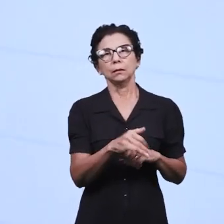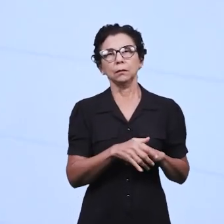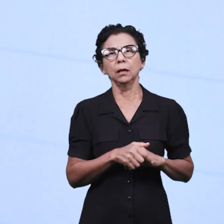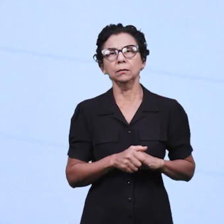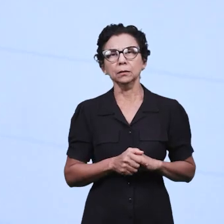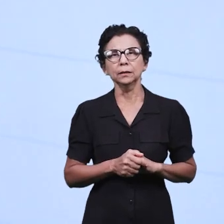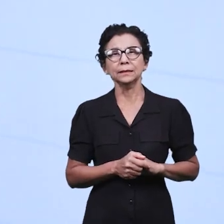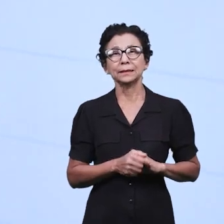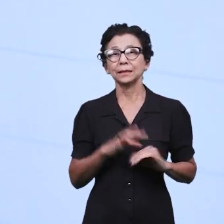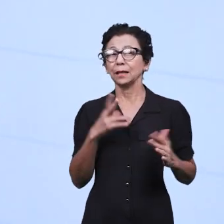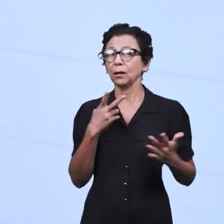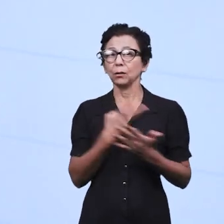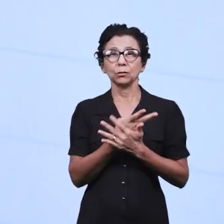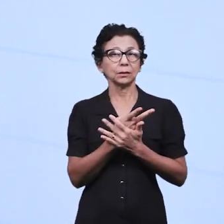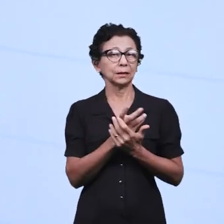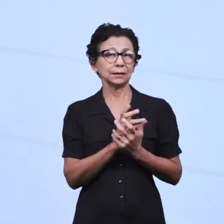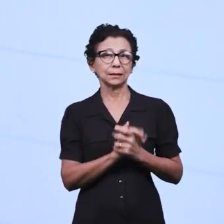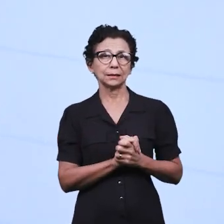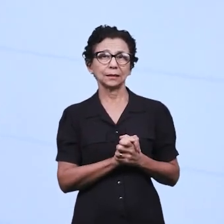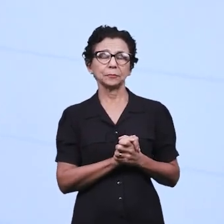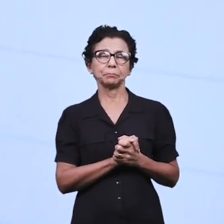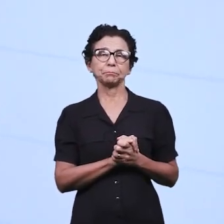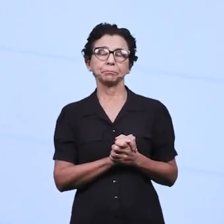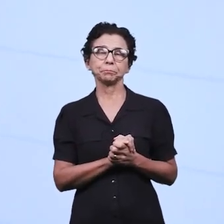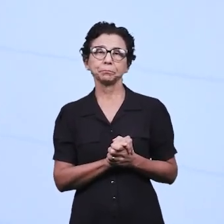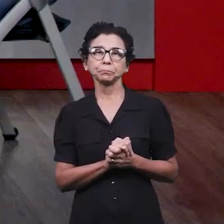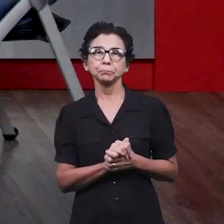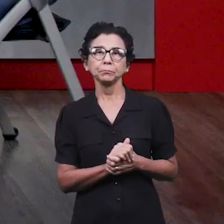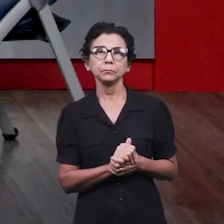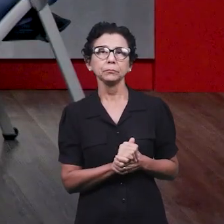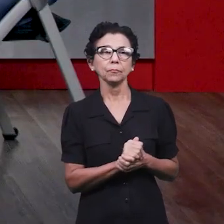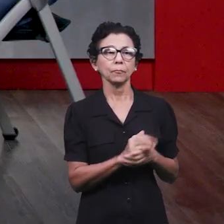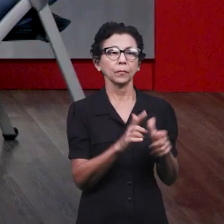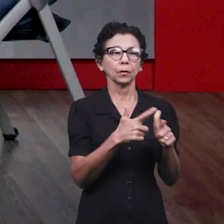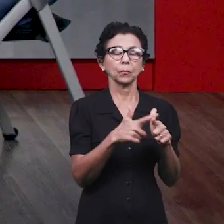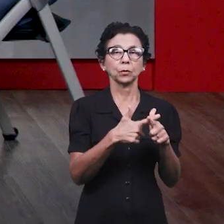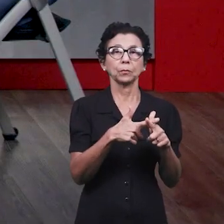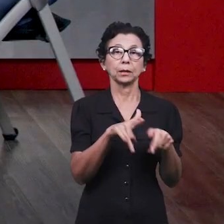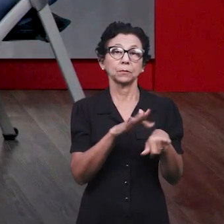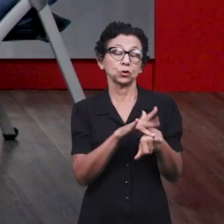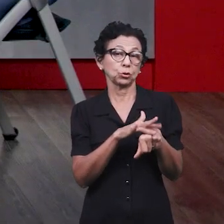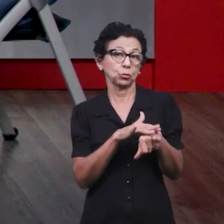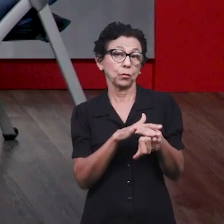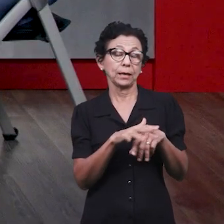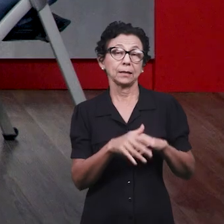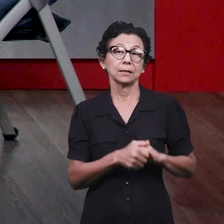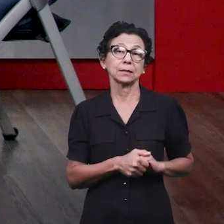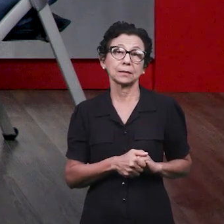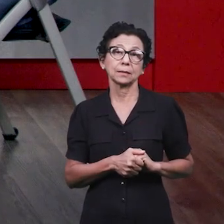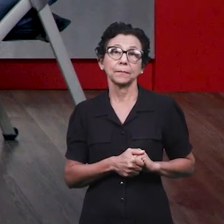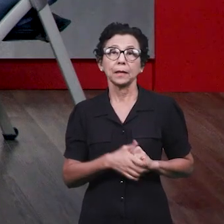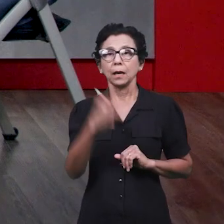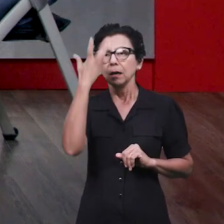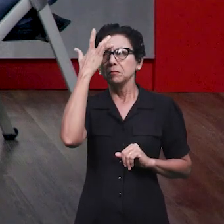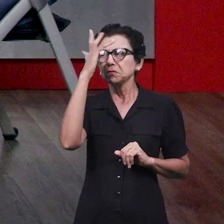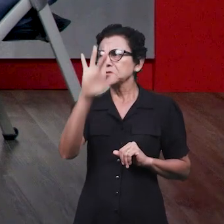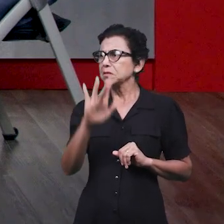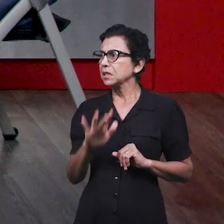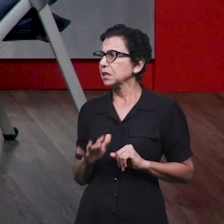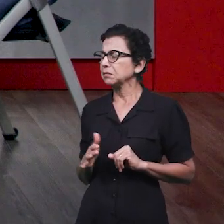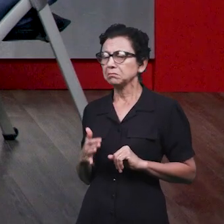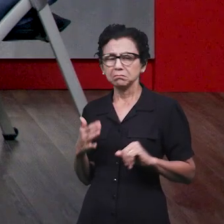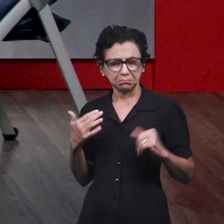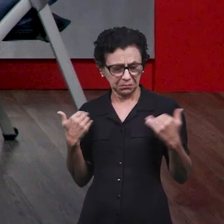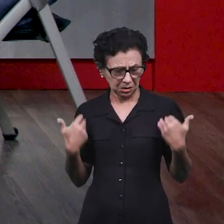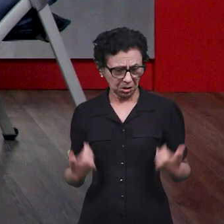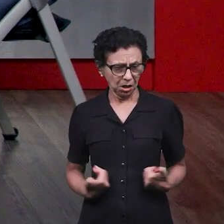essa diferenciação. Agora, eu preciso dizer que eu tenho. Agora, se eu não sei que eu tenho a doença, estou fazendo a